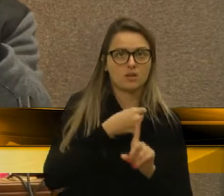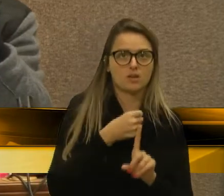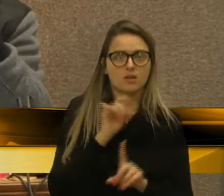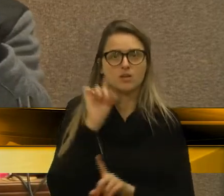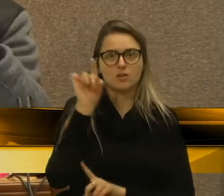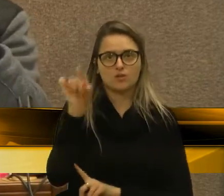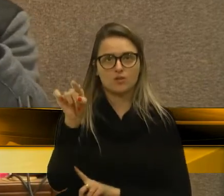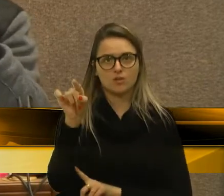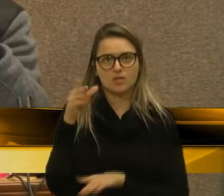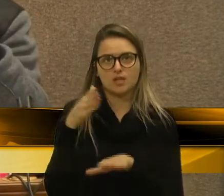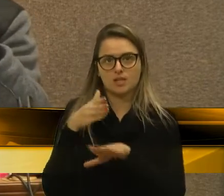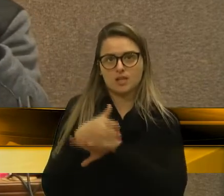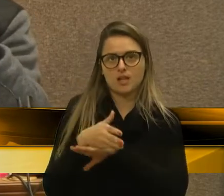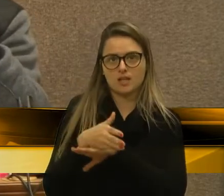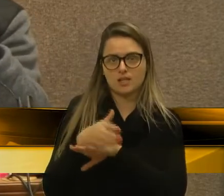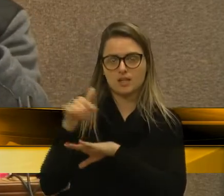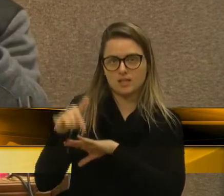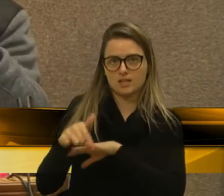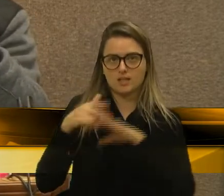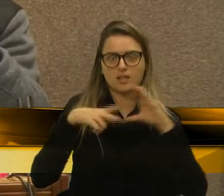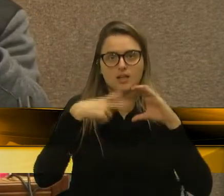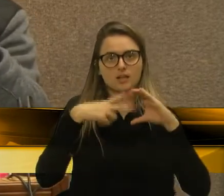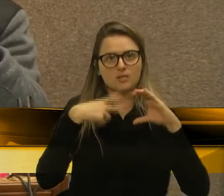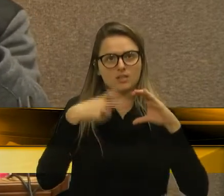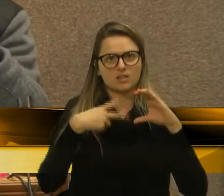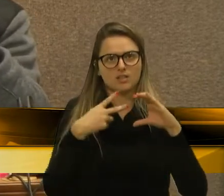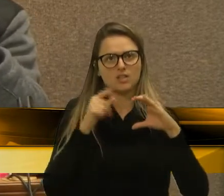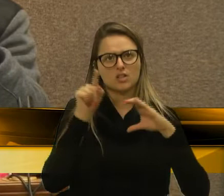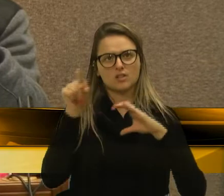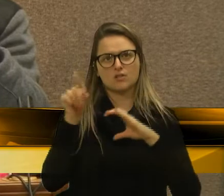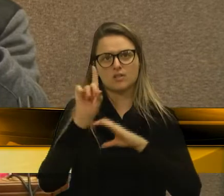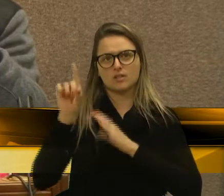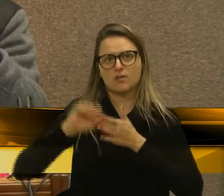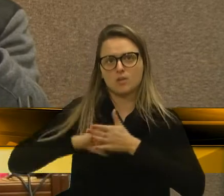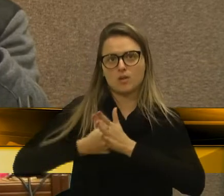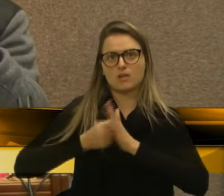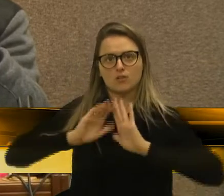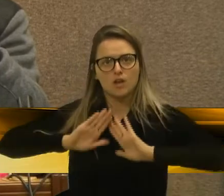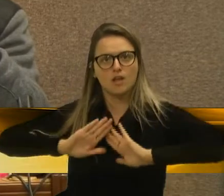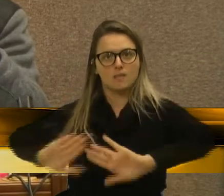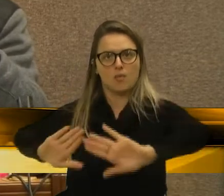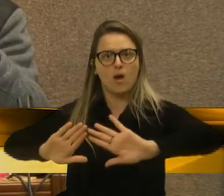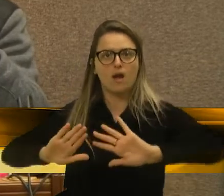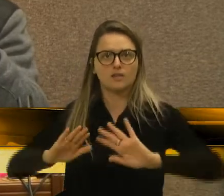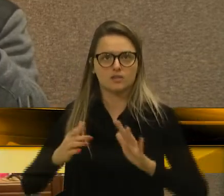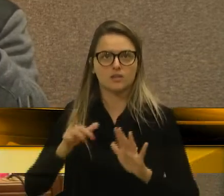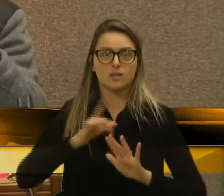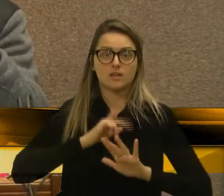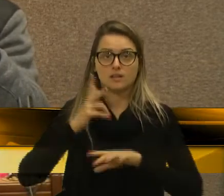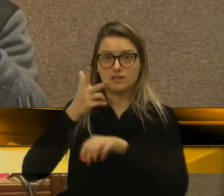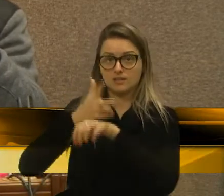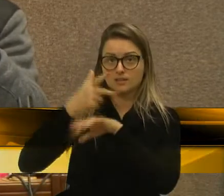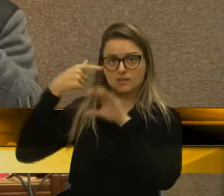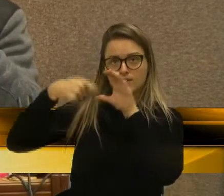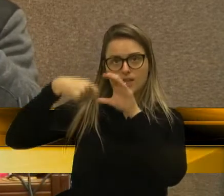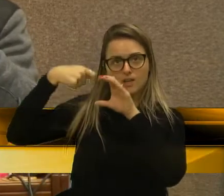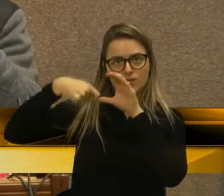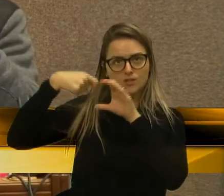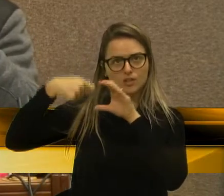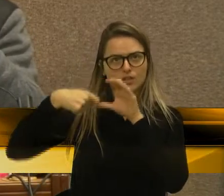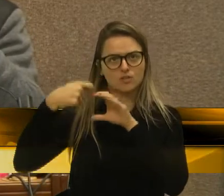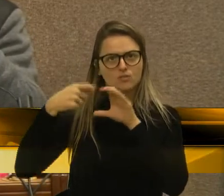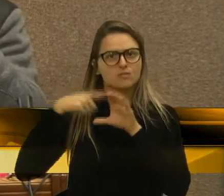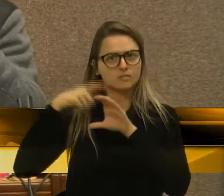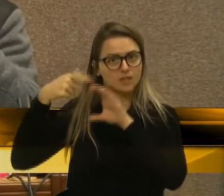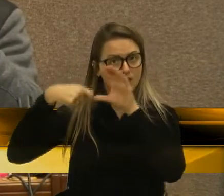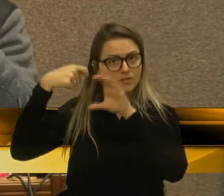na entrada do plenário dessa casa, o senhor foi impedido e foi empurrado. Tem vídeos, né? Sim. Tem